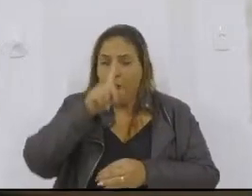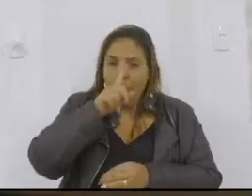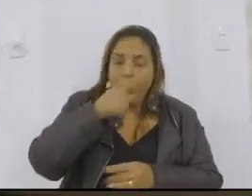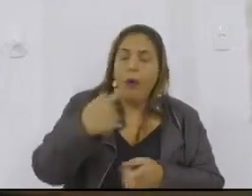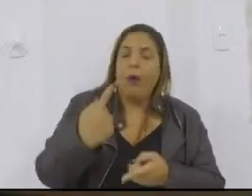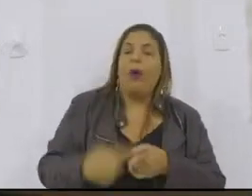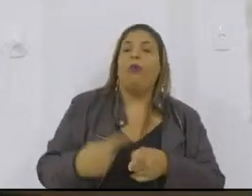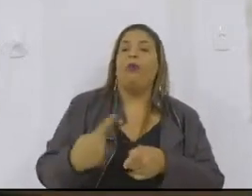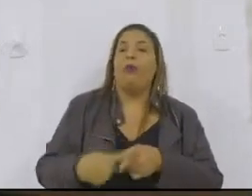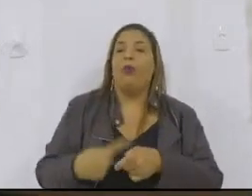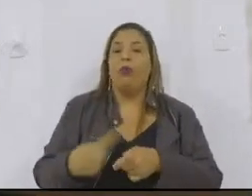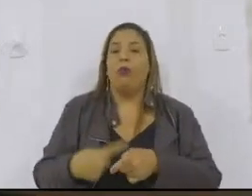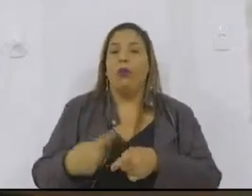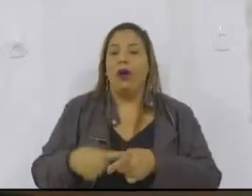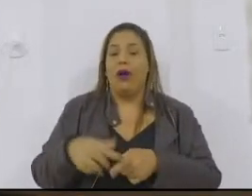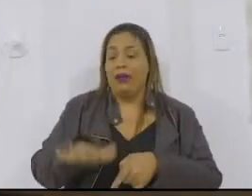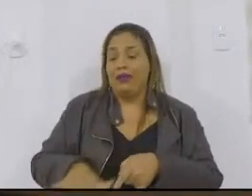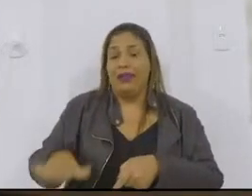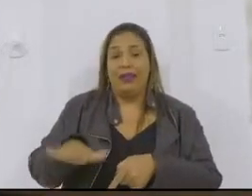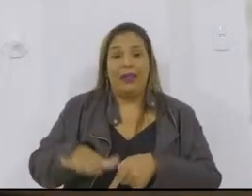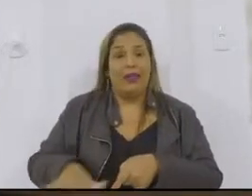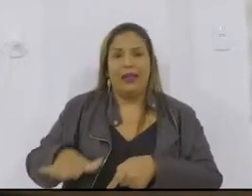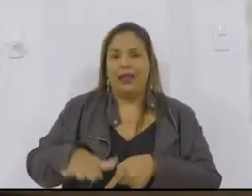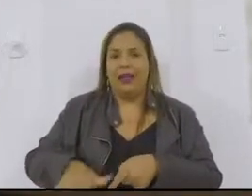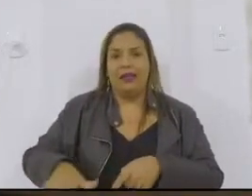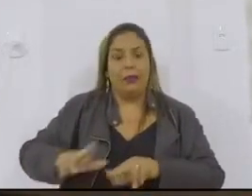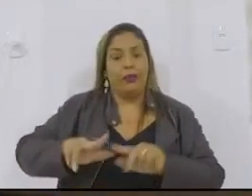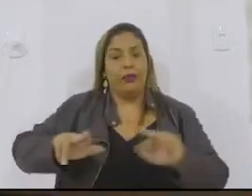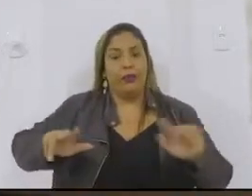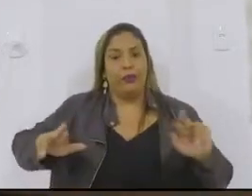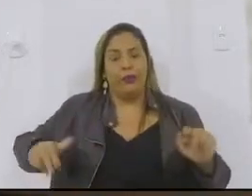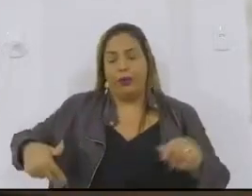principalmente pela quantidade de crianças que transitam pelo local.